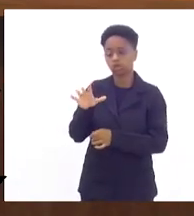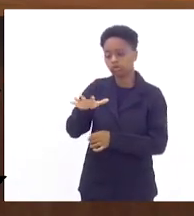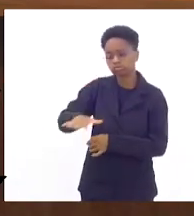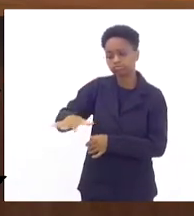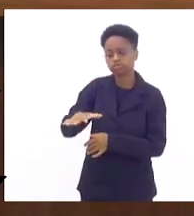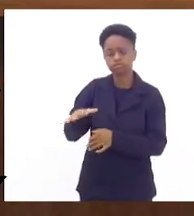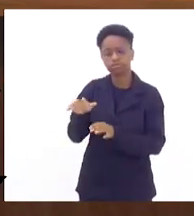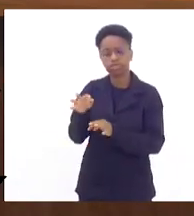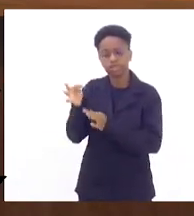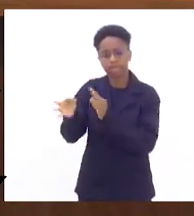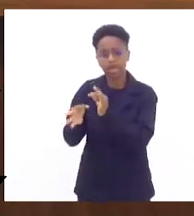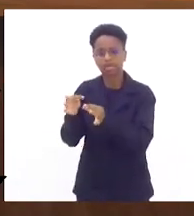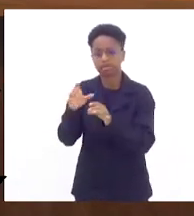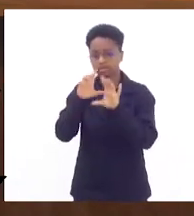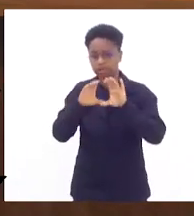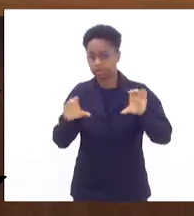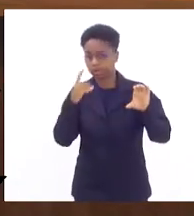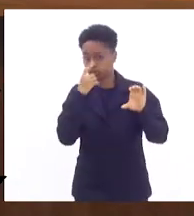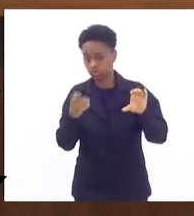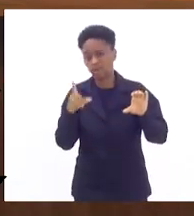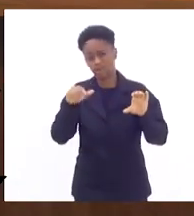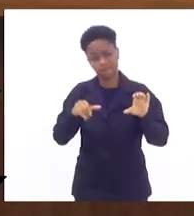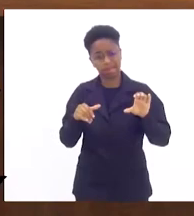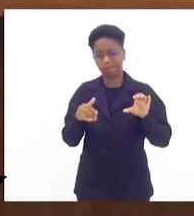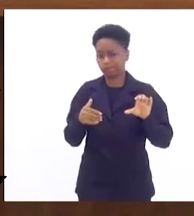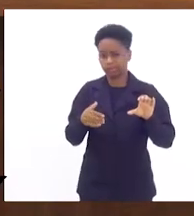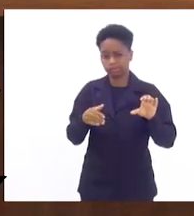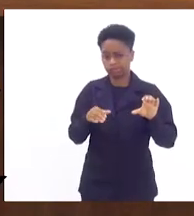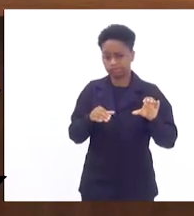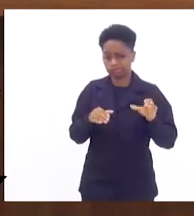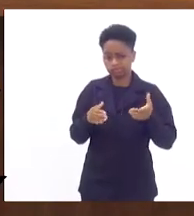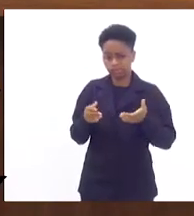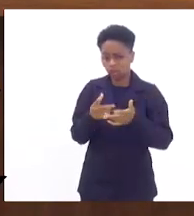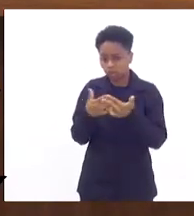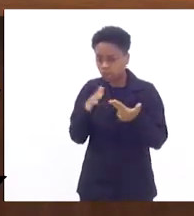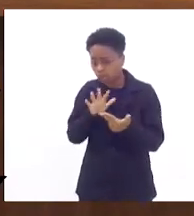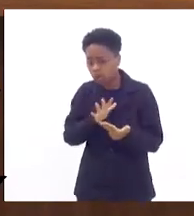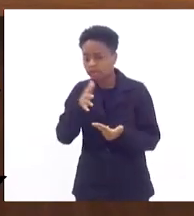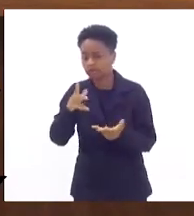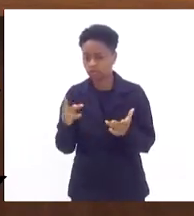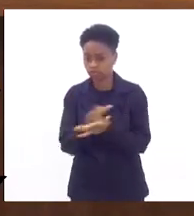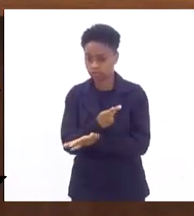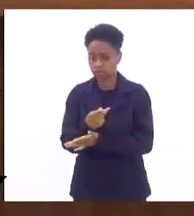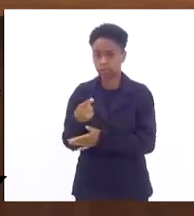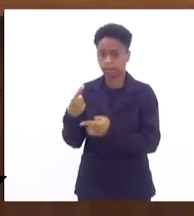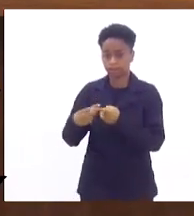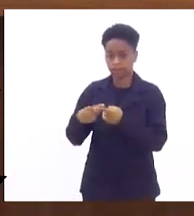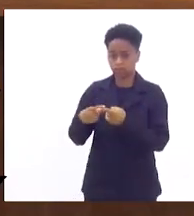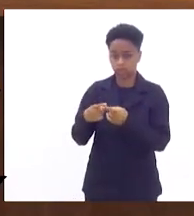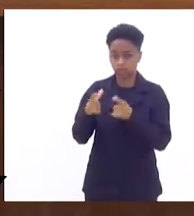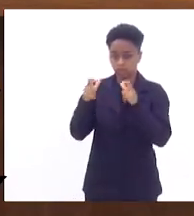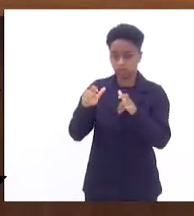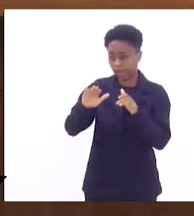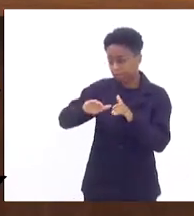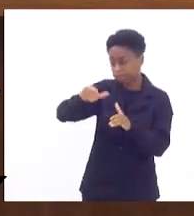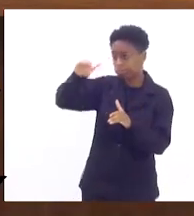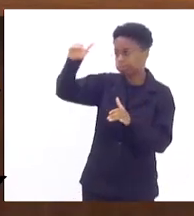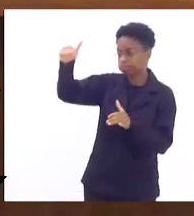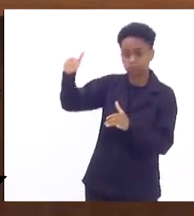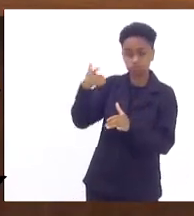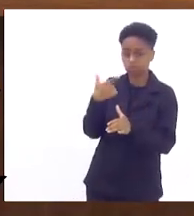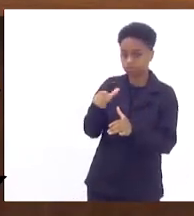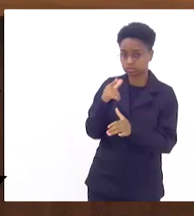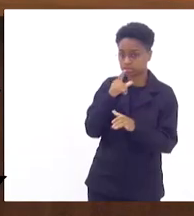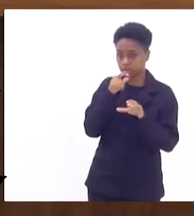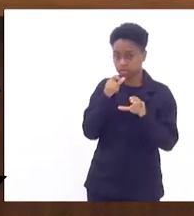esgoto. E lá é a maior covardia que está sendo feita. A parte alta do bairro não se cobra esgoto, não tem